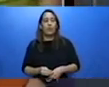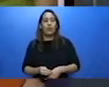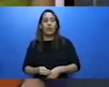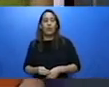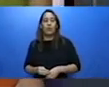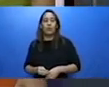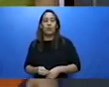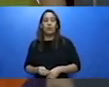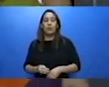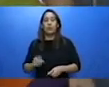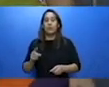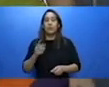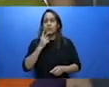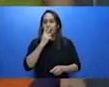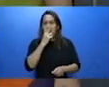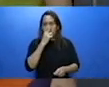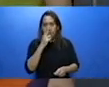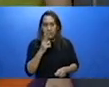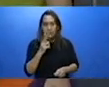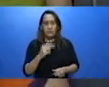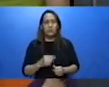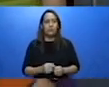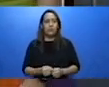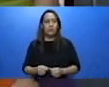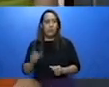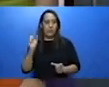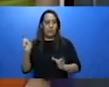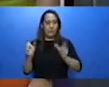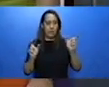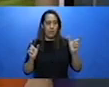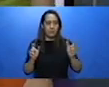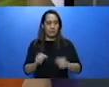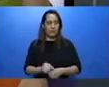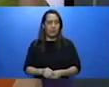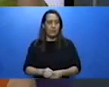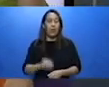é sinônimo de revelação.